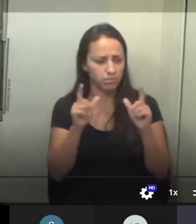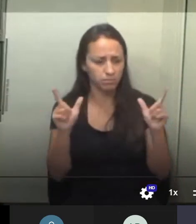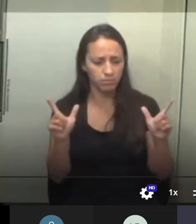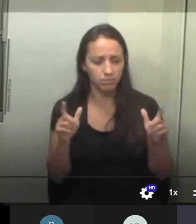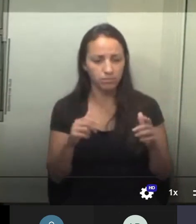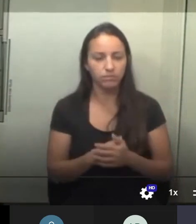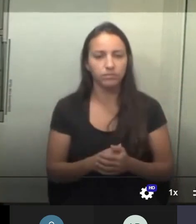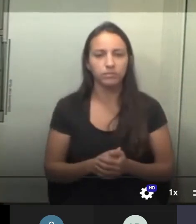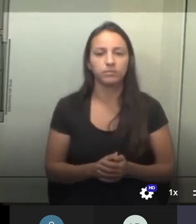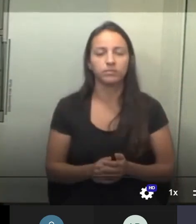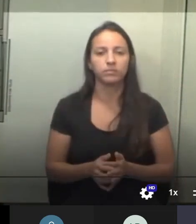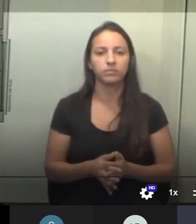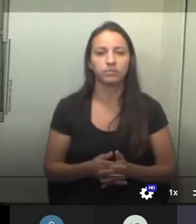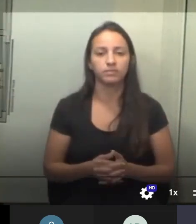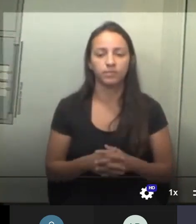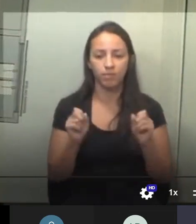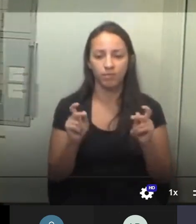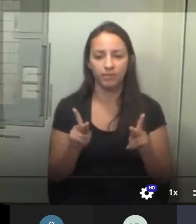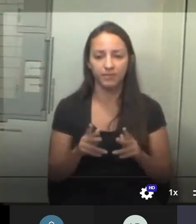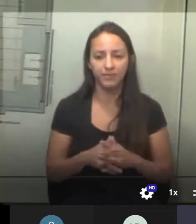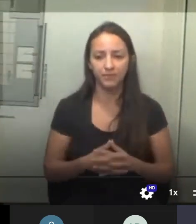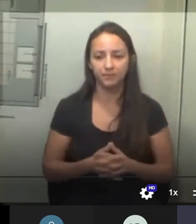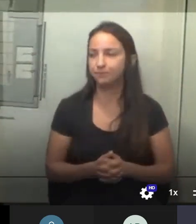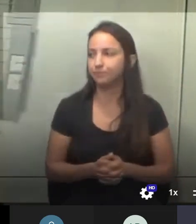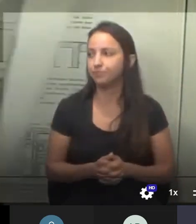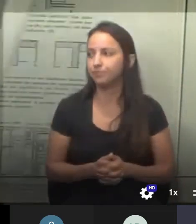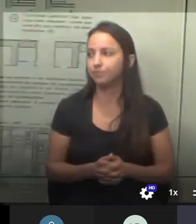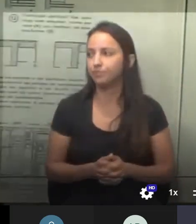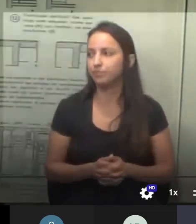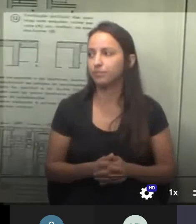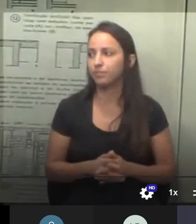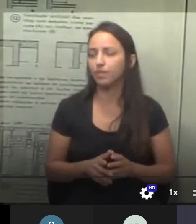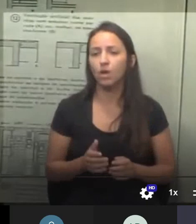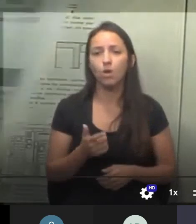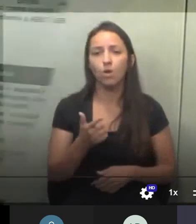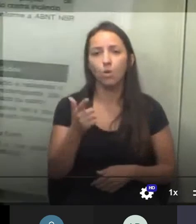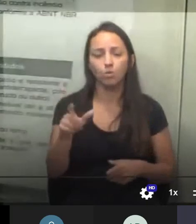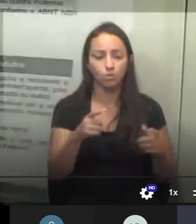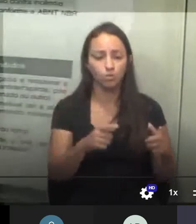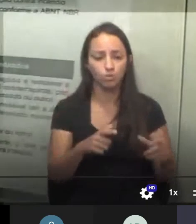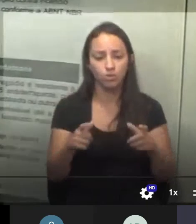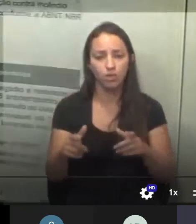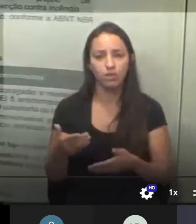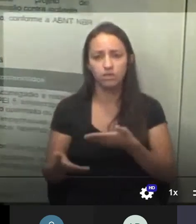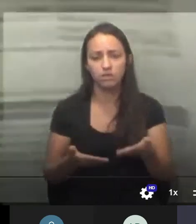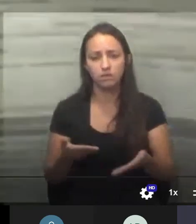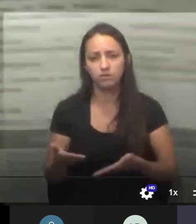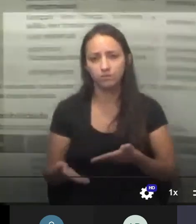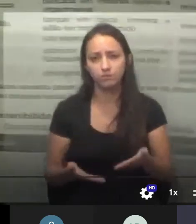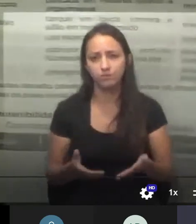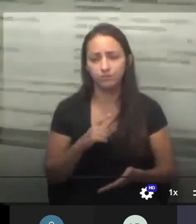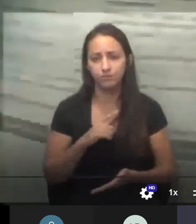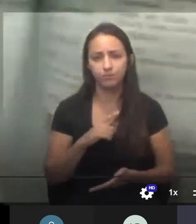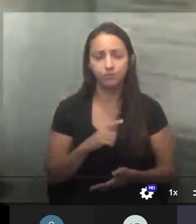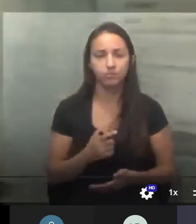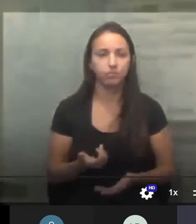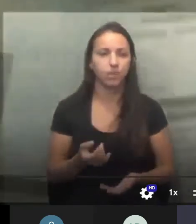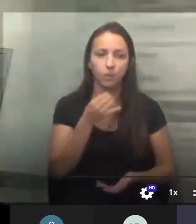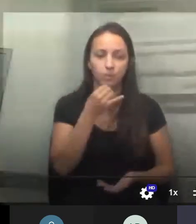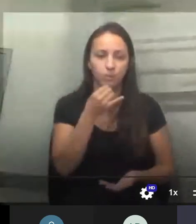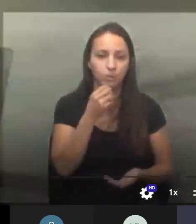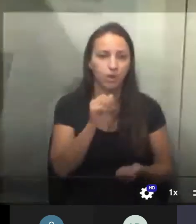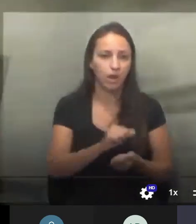Com todas essas indicações. Ok? Que outros ambientes de serviço que eu vou ter? Bom,